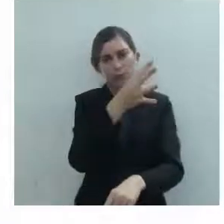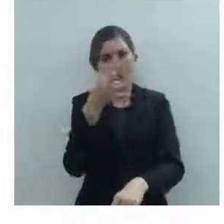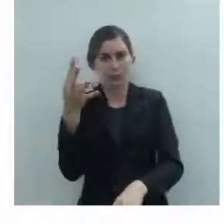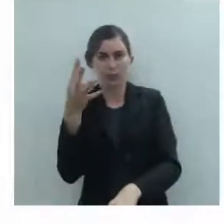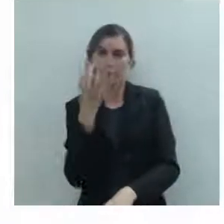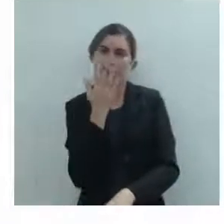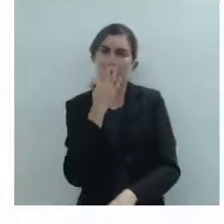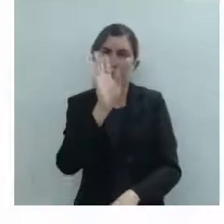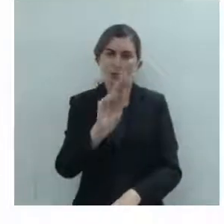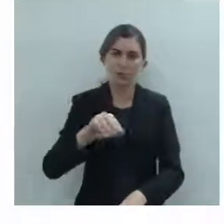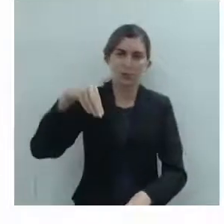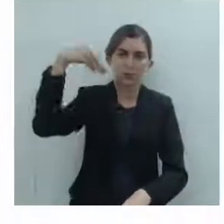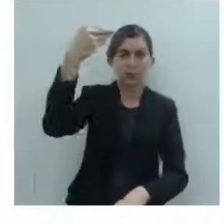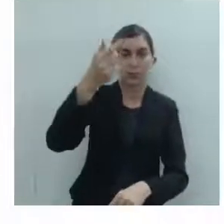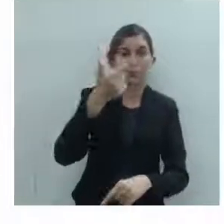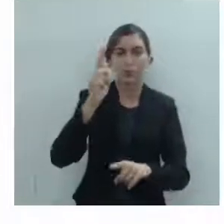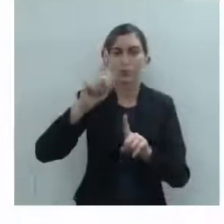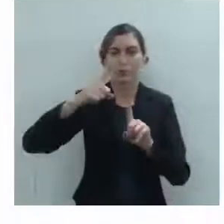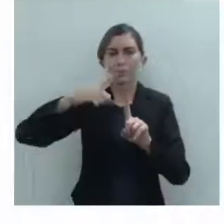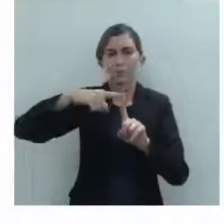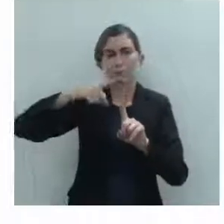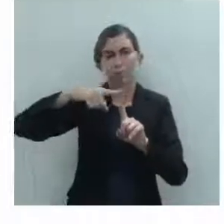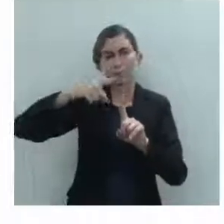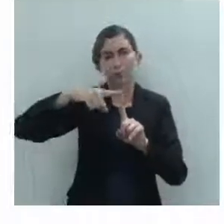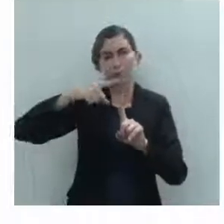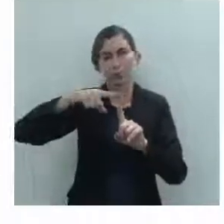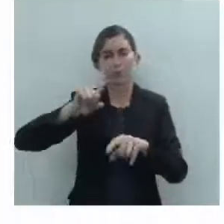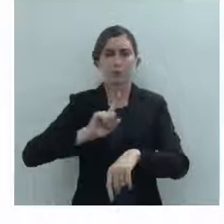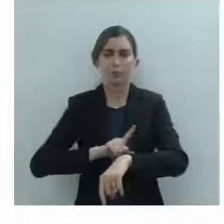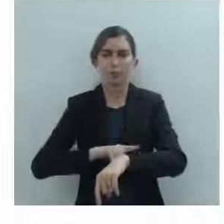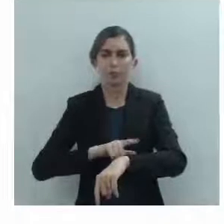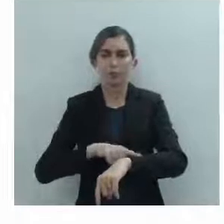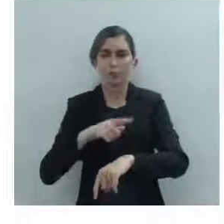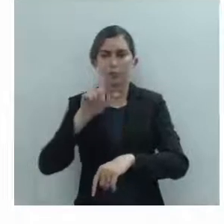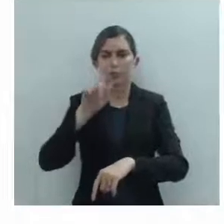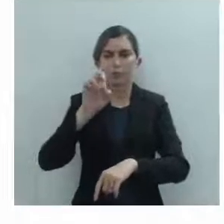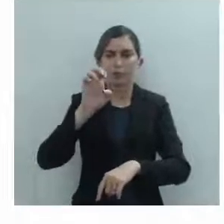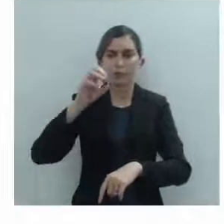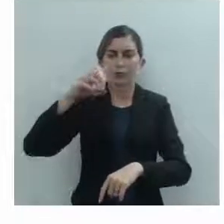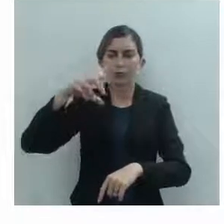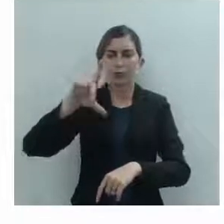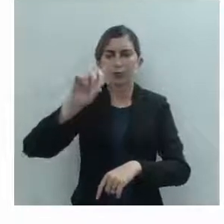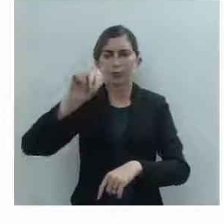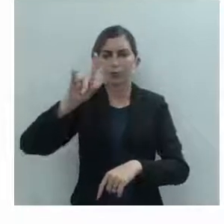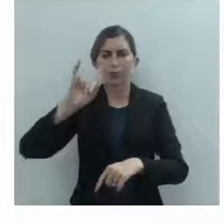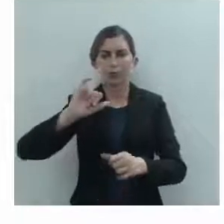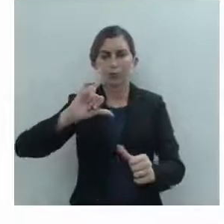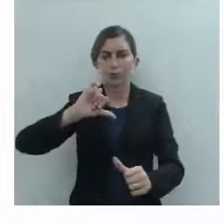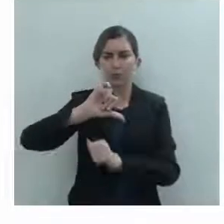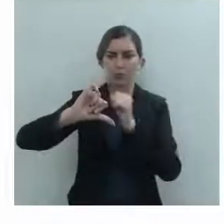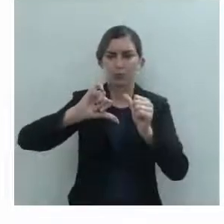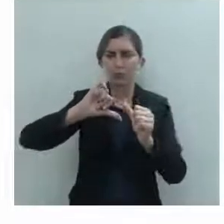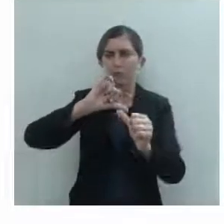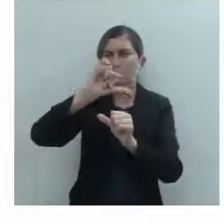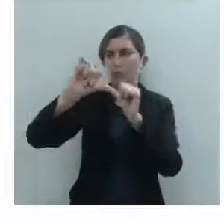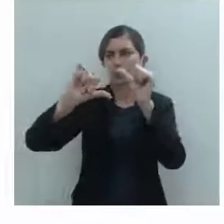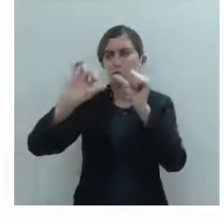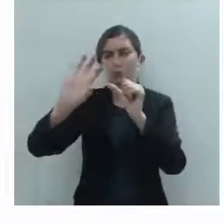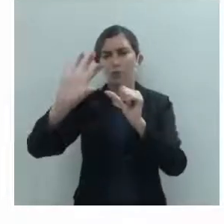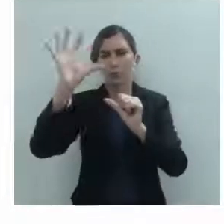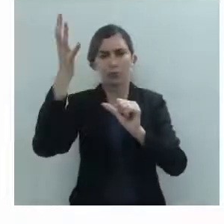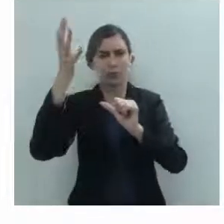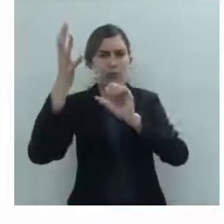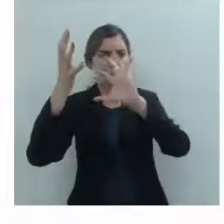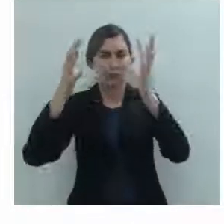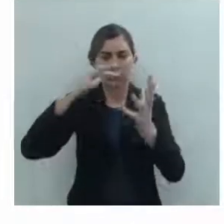outro tipo o tipos de tempo o tempo geológico que se refere as mudanças ocorridas